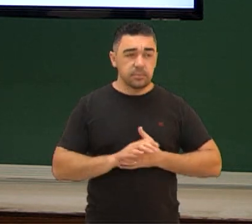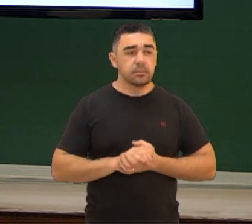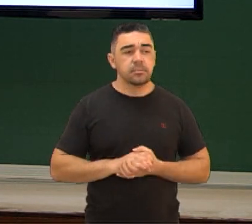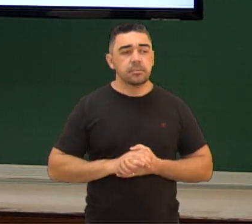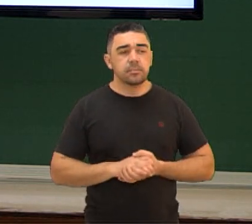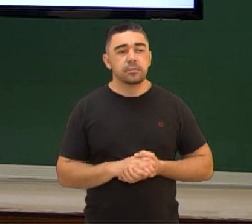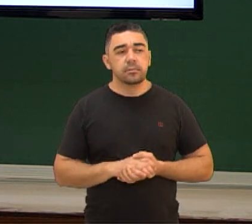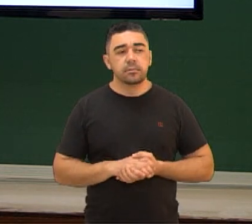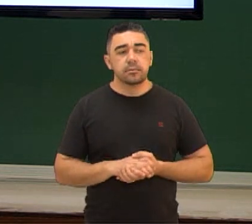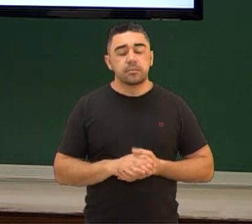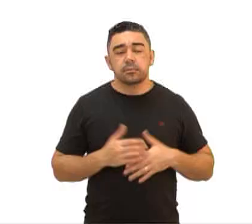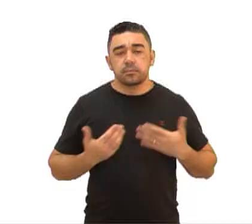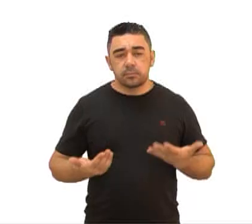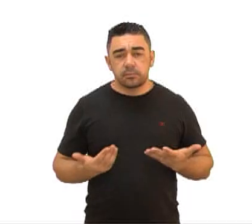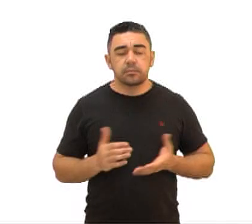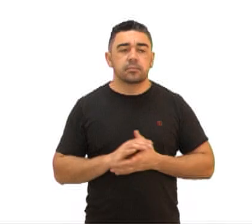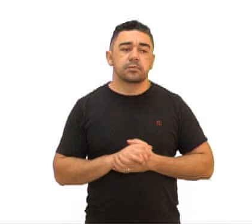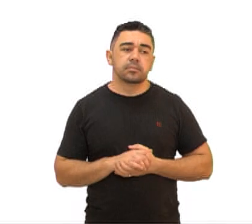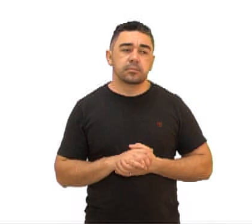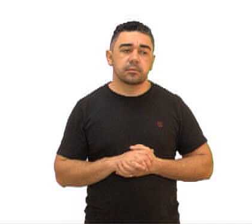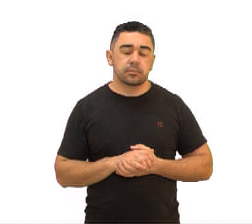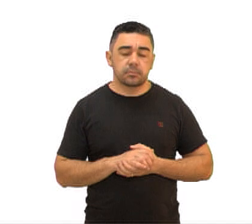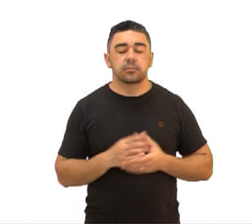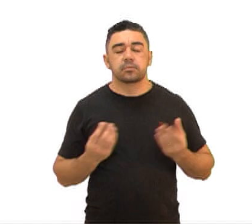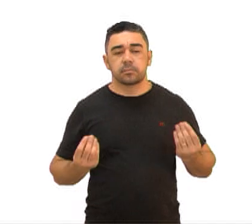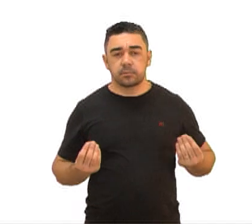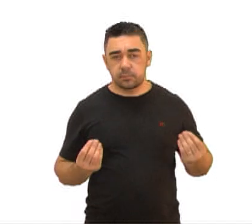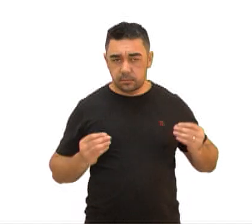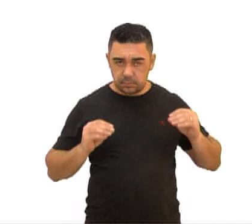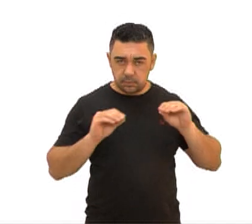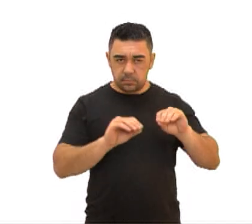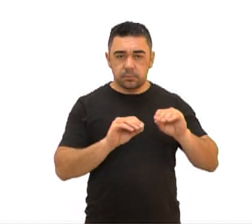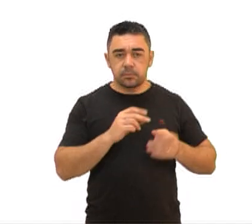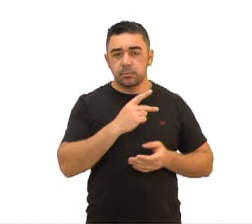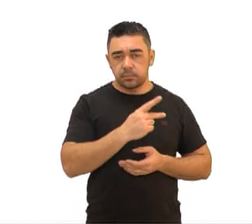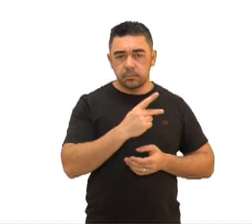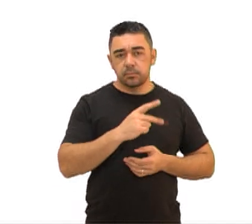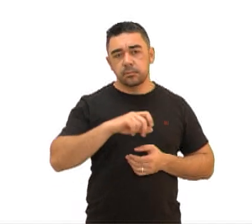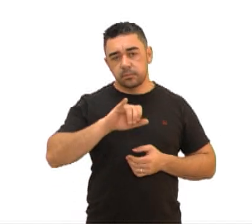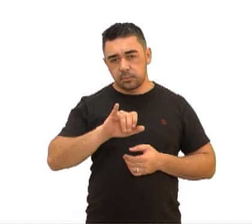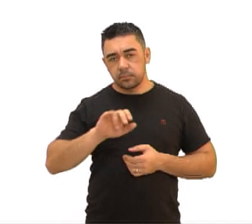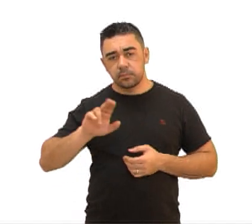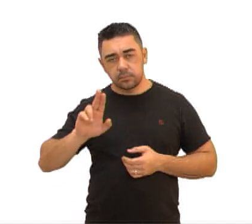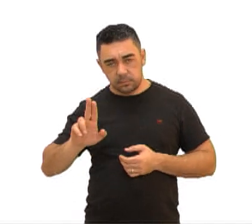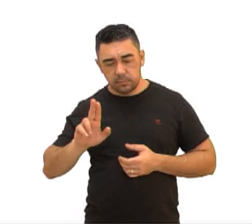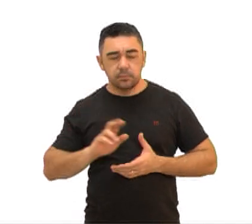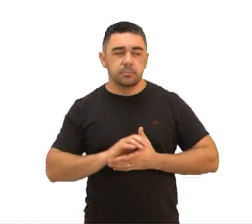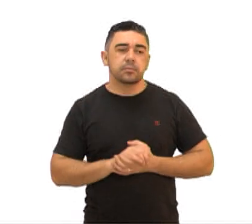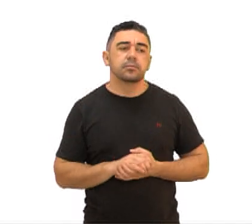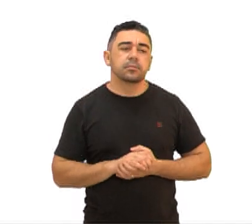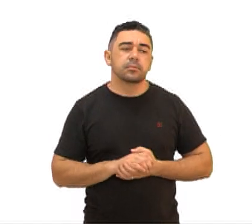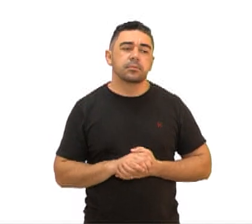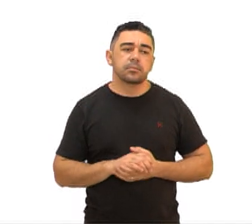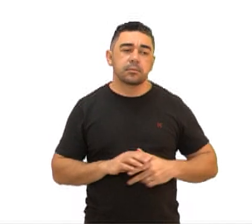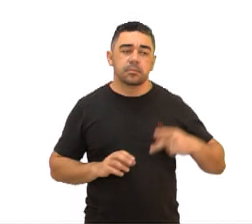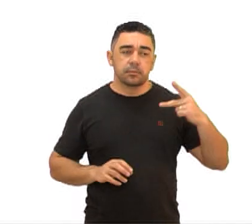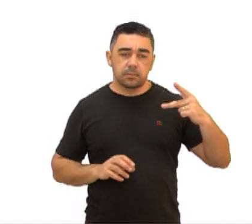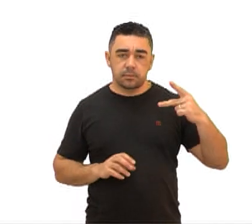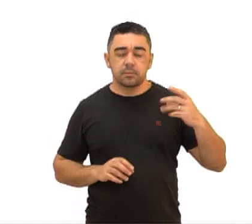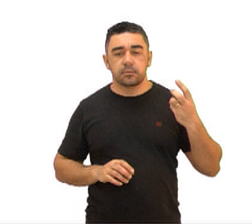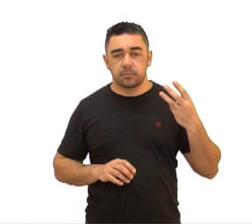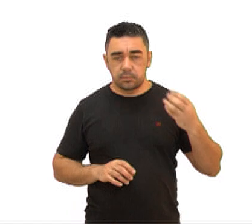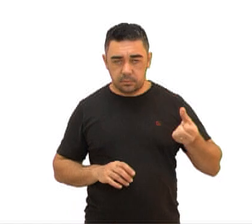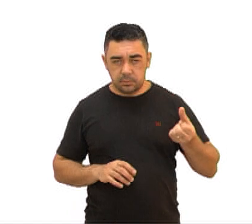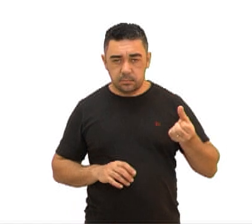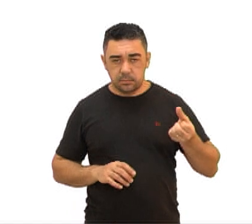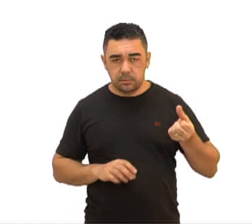Bom, o que a gente faz então? Nós pegamos a expressão π, né? A potência máxima é